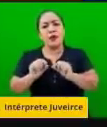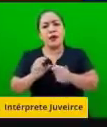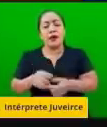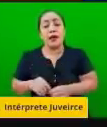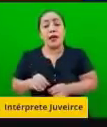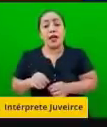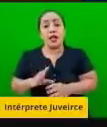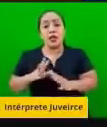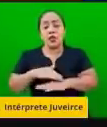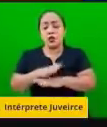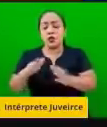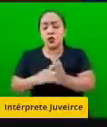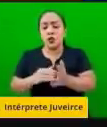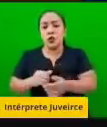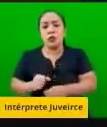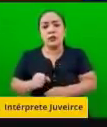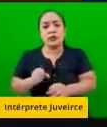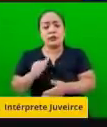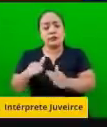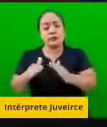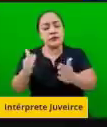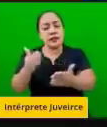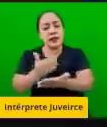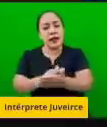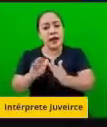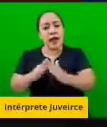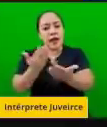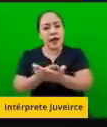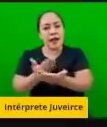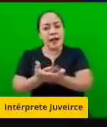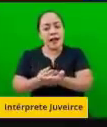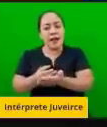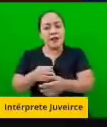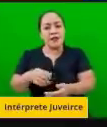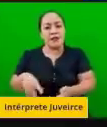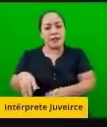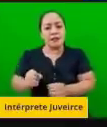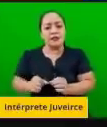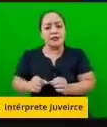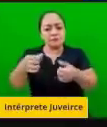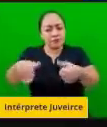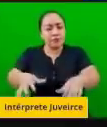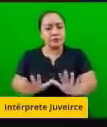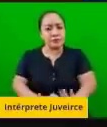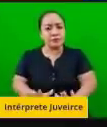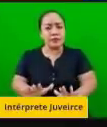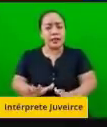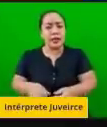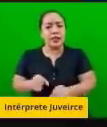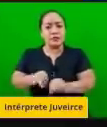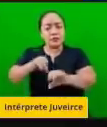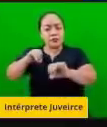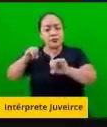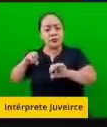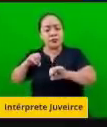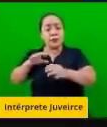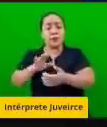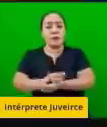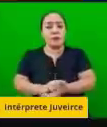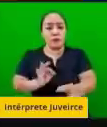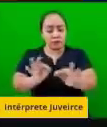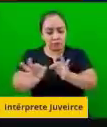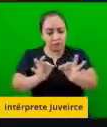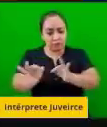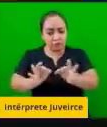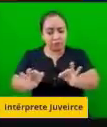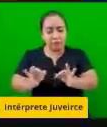Rede Municipal de Ensino e dá outras providências quanto à organização das aulas remotas. O que eu gostaria